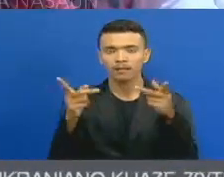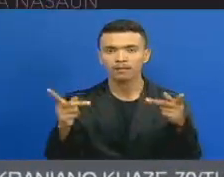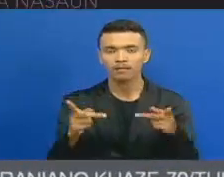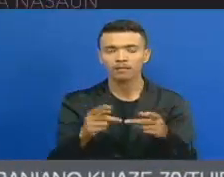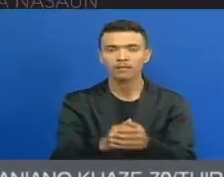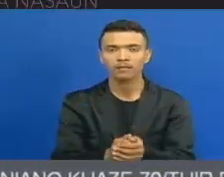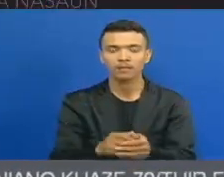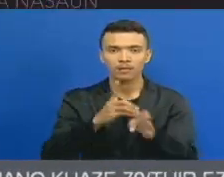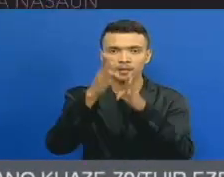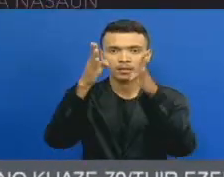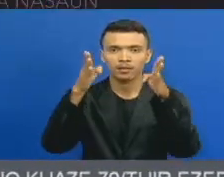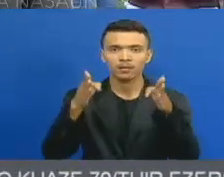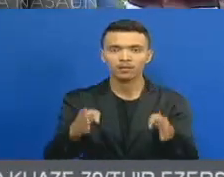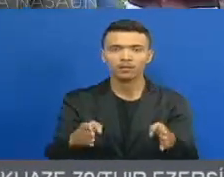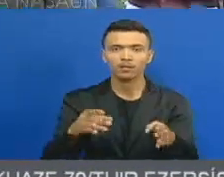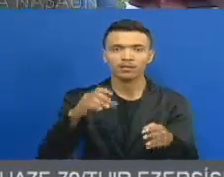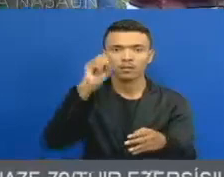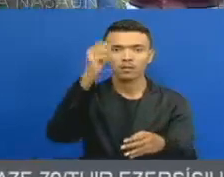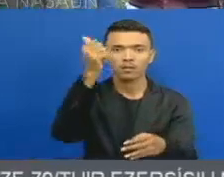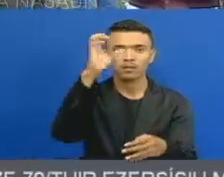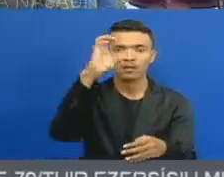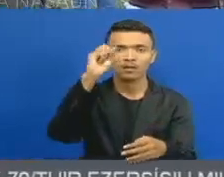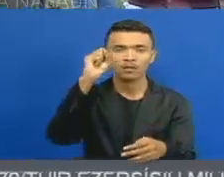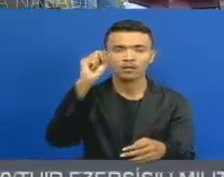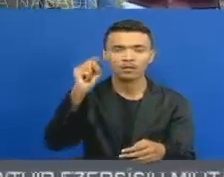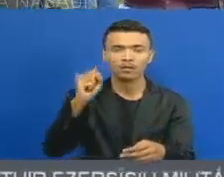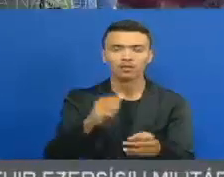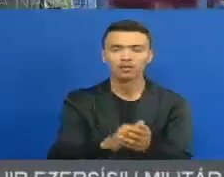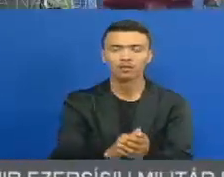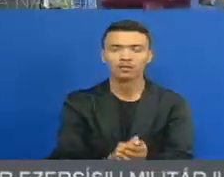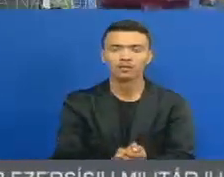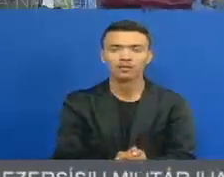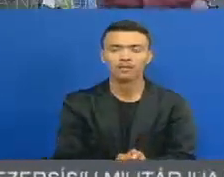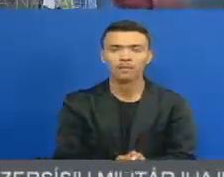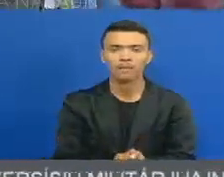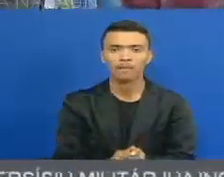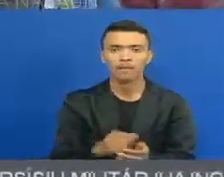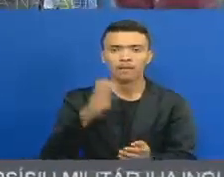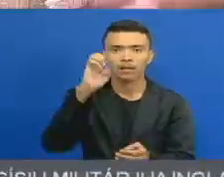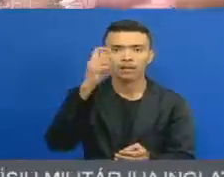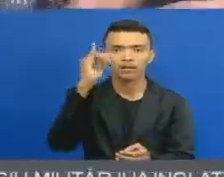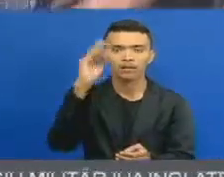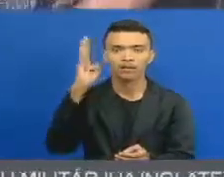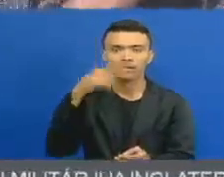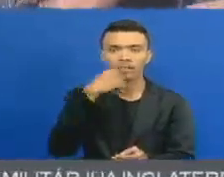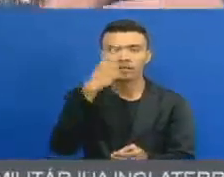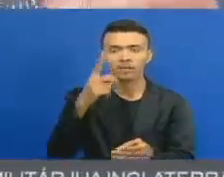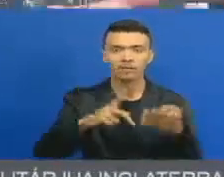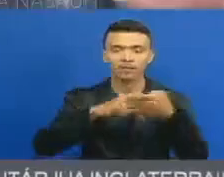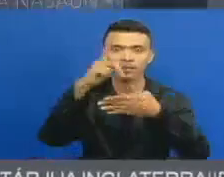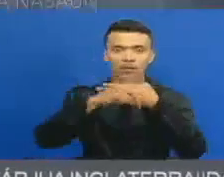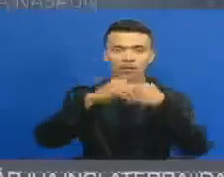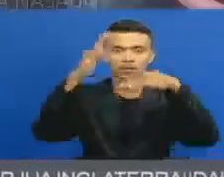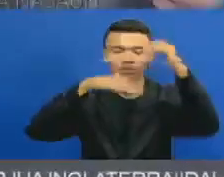rain. Diretor Executivo Serviço Apoio da Sociedade Civil, no Auditório Social, Edwin Noronha afirma, programa